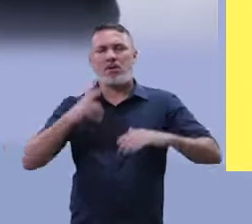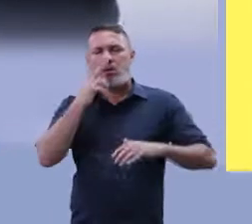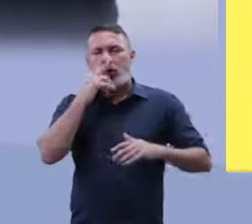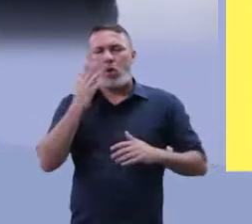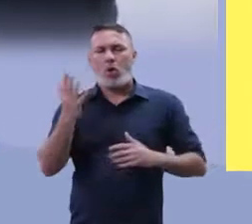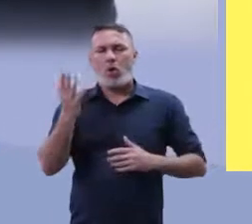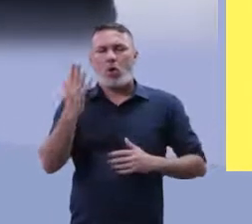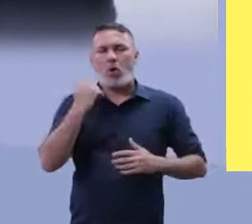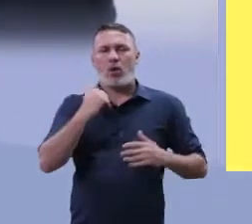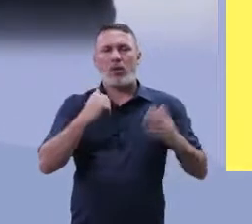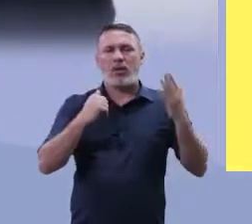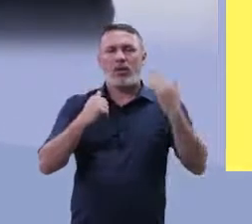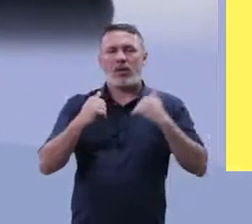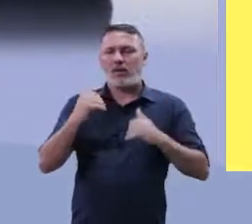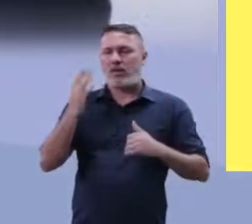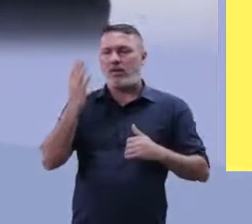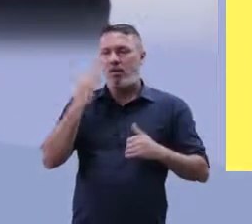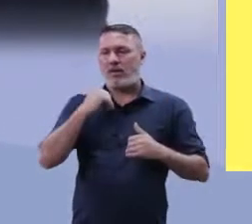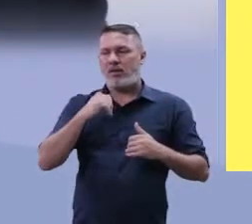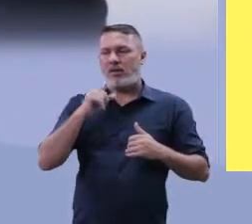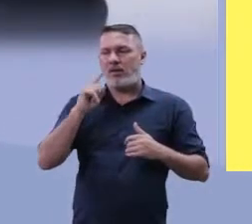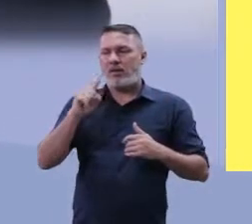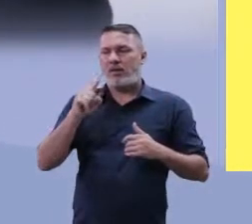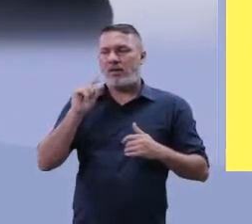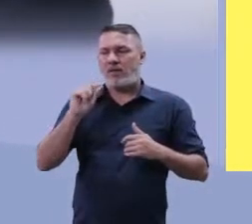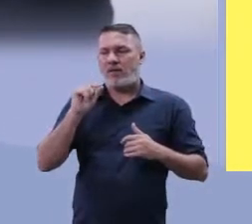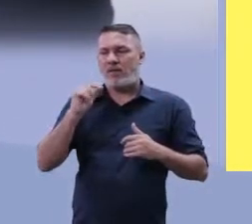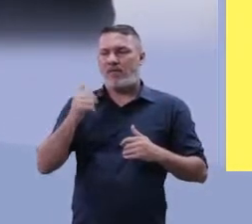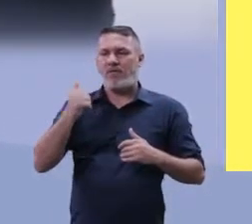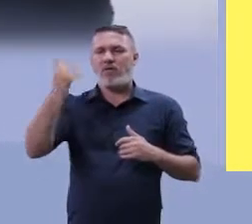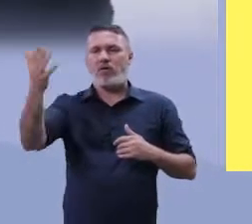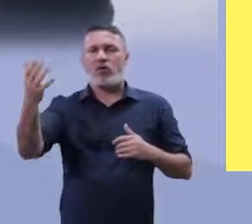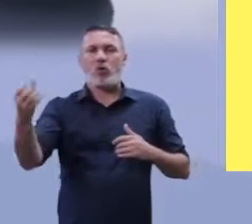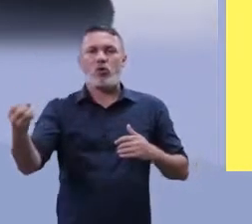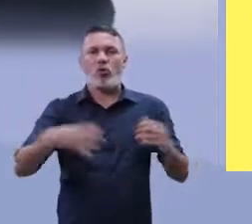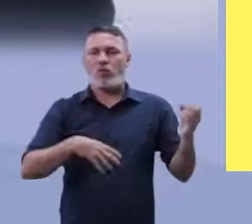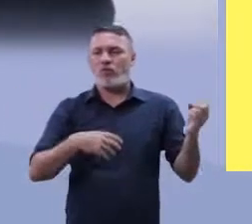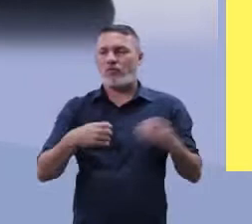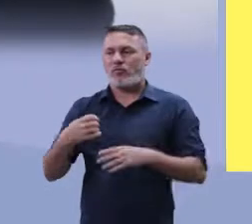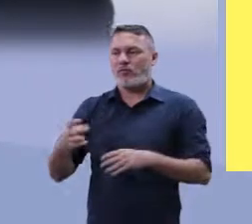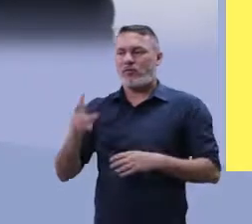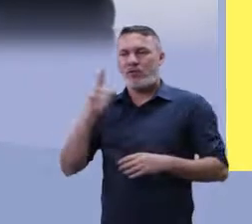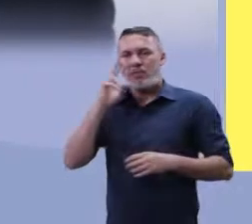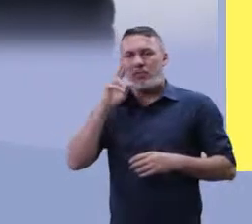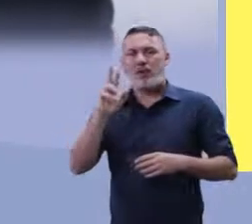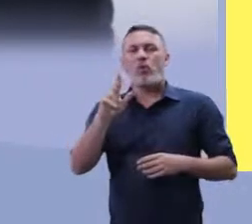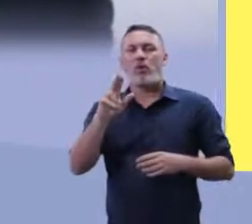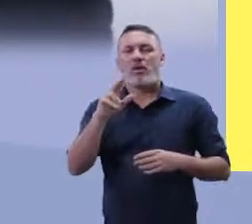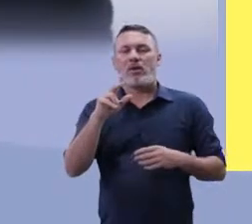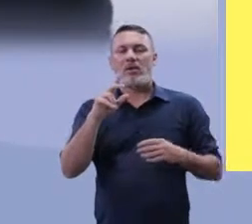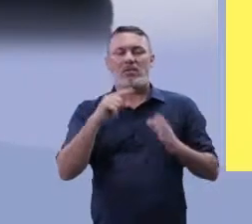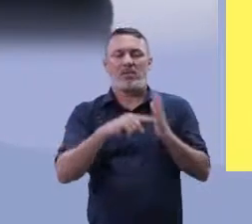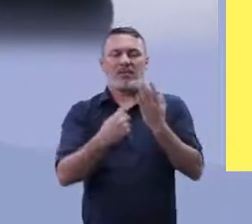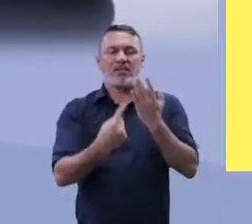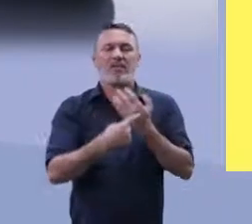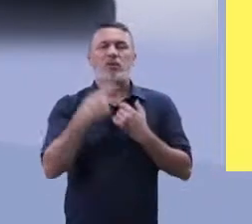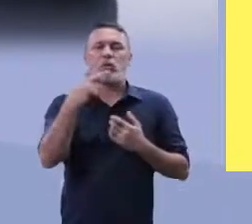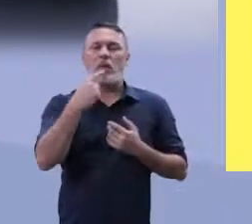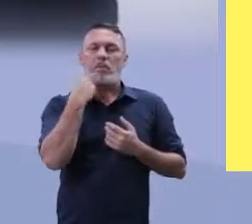que vai saborear o novo trazido da vanguarda. Jogue na tua boca o